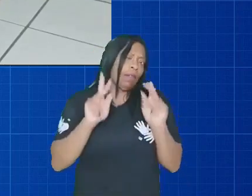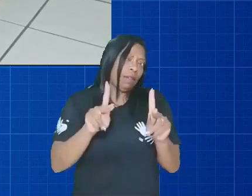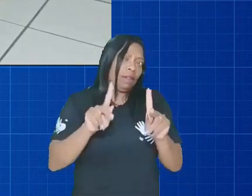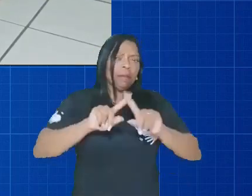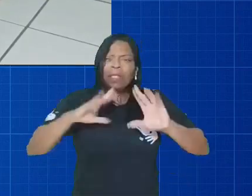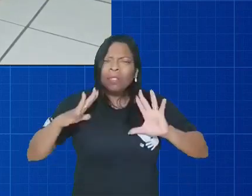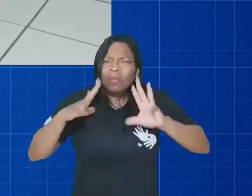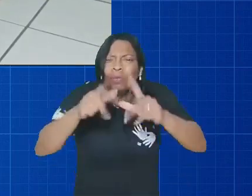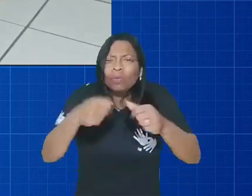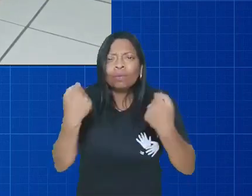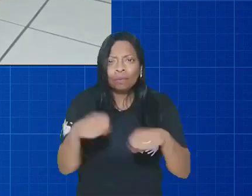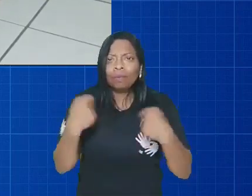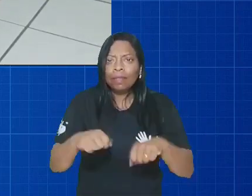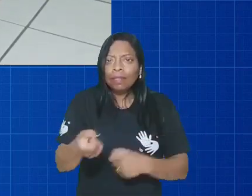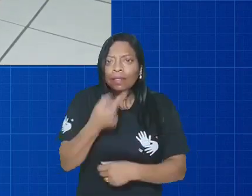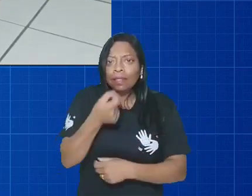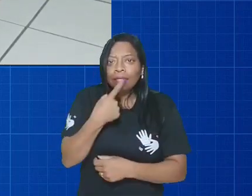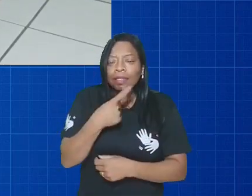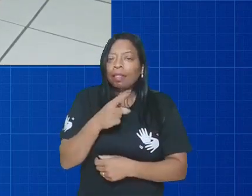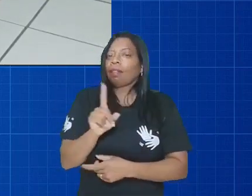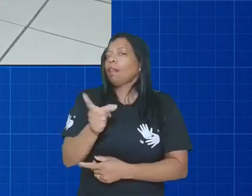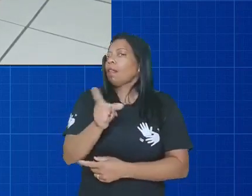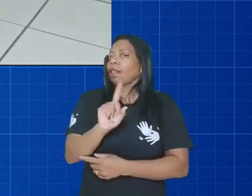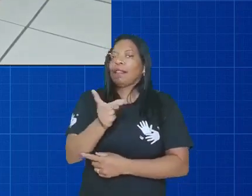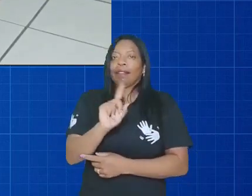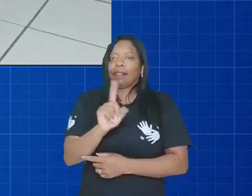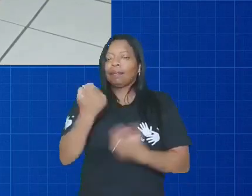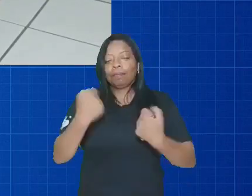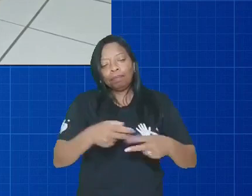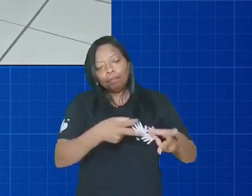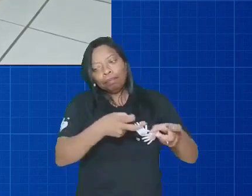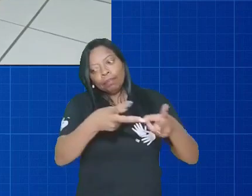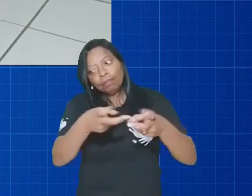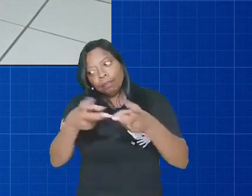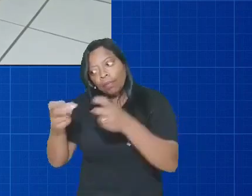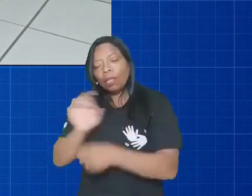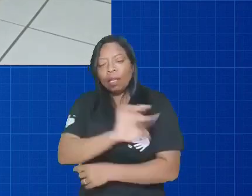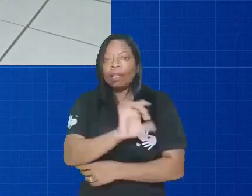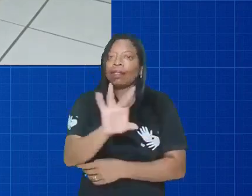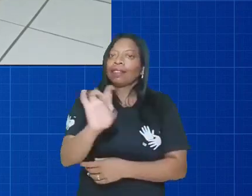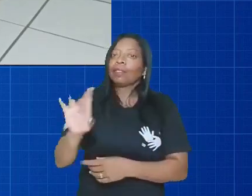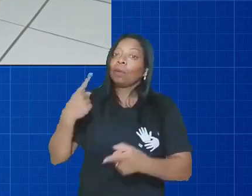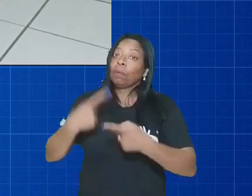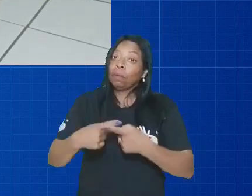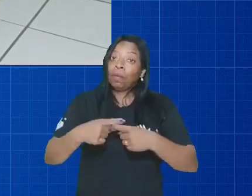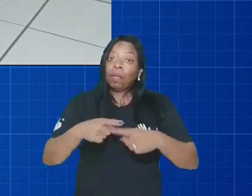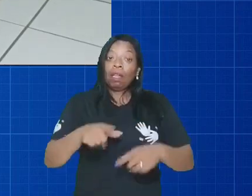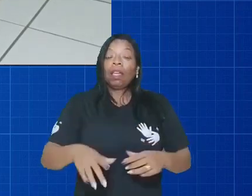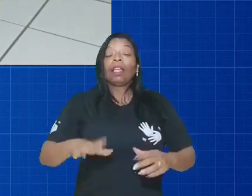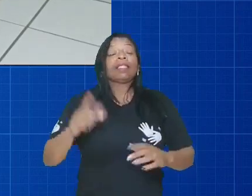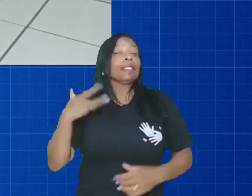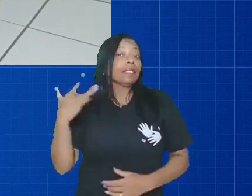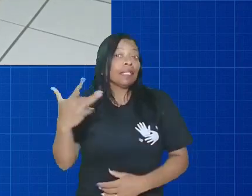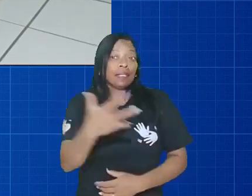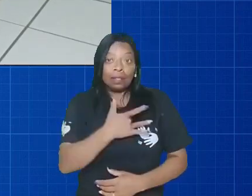são todos que precisam, não dá para a gente generalizar, porque isso sim é uma forma de adoecer e